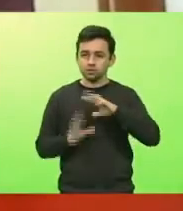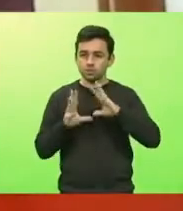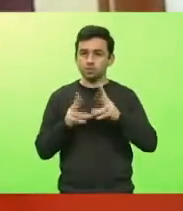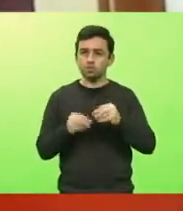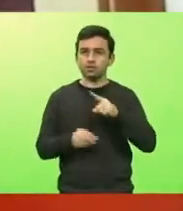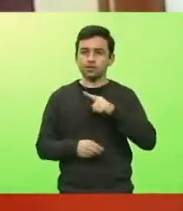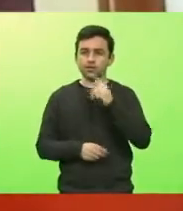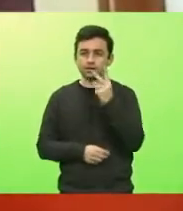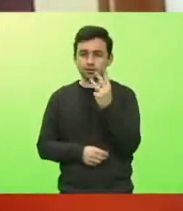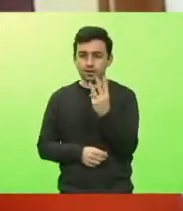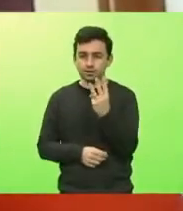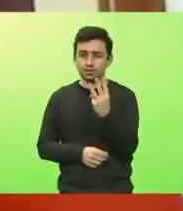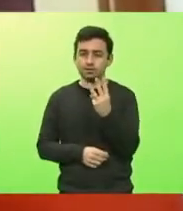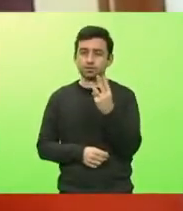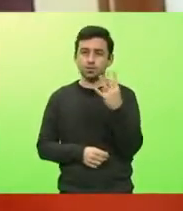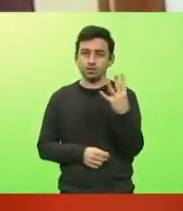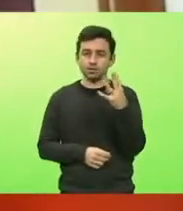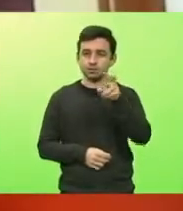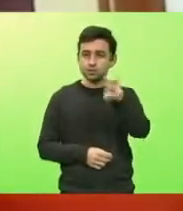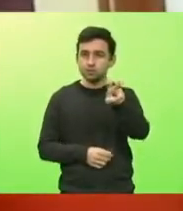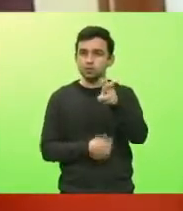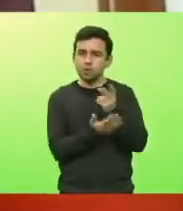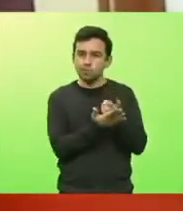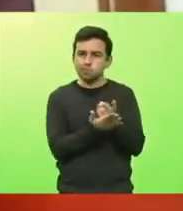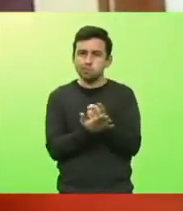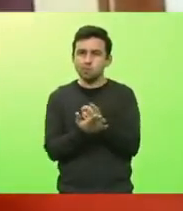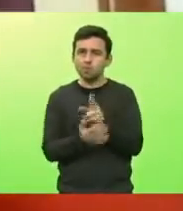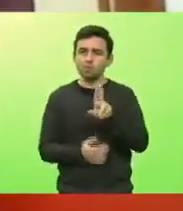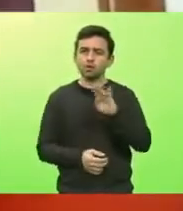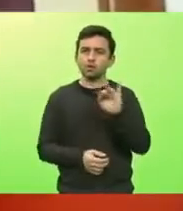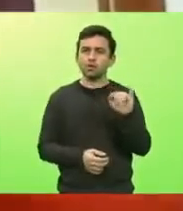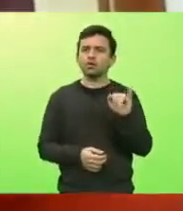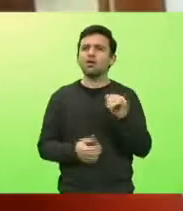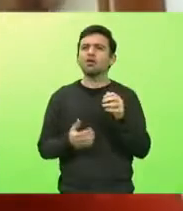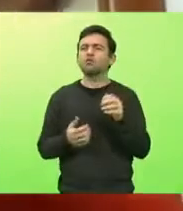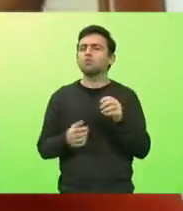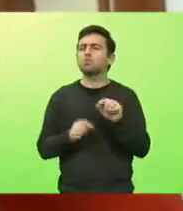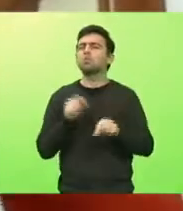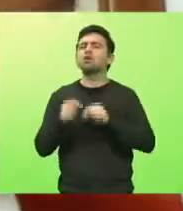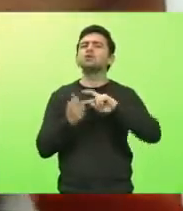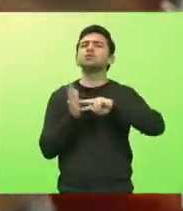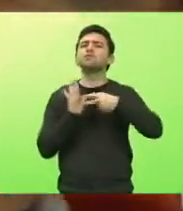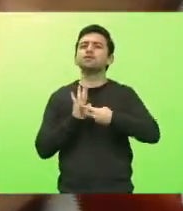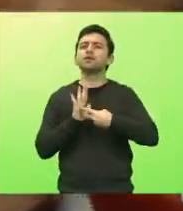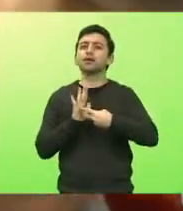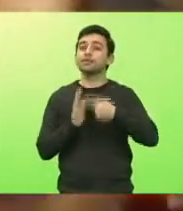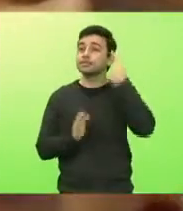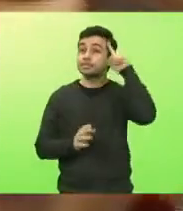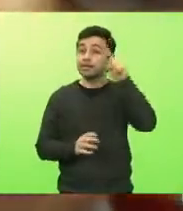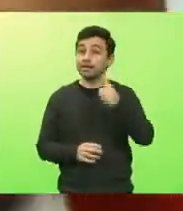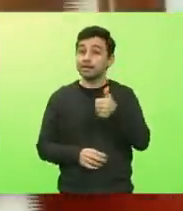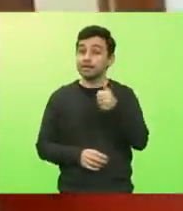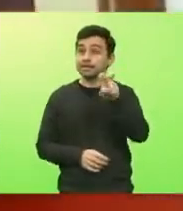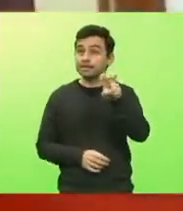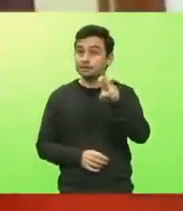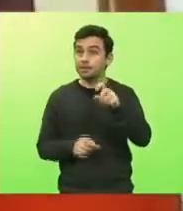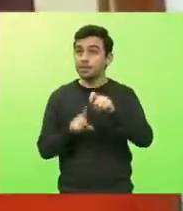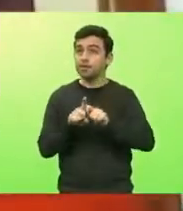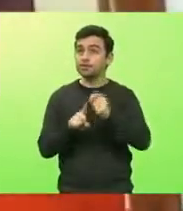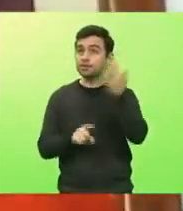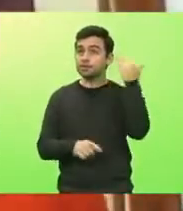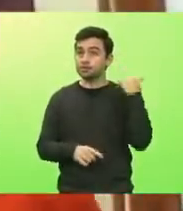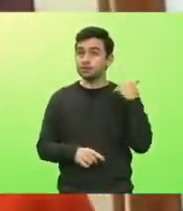345 leitos habilitados. Então, quer dizer que no dia 15 do mês passado